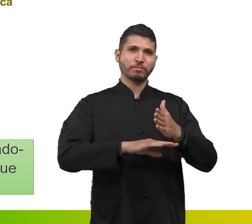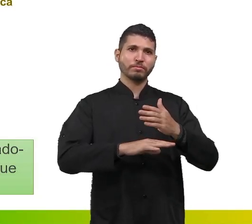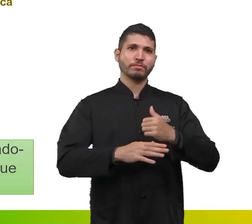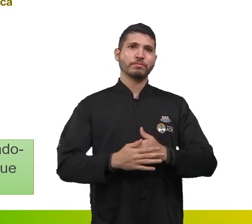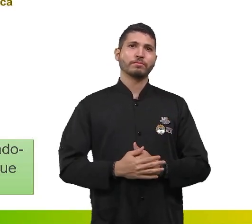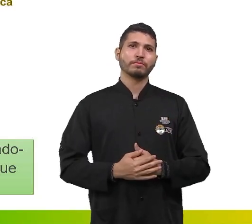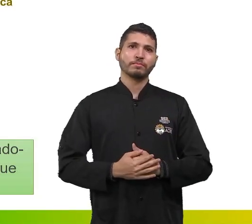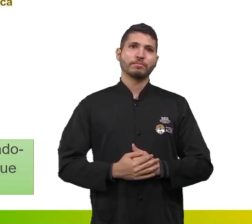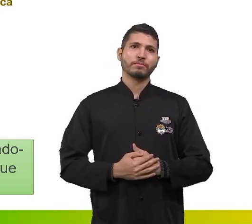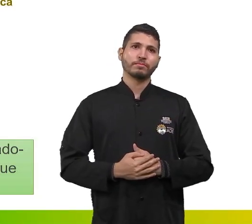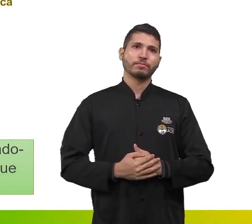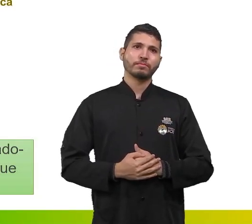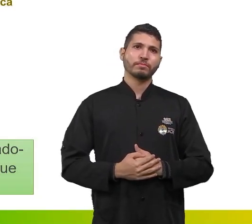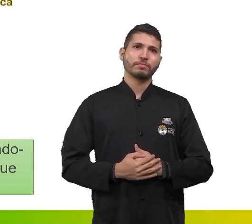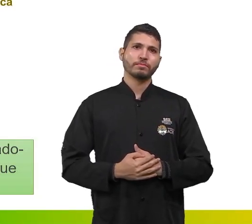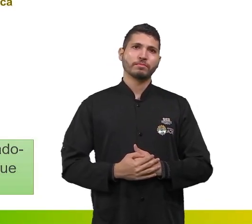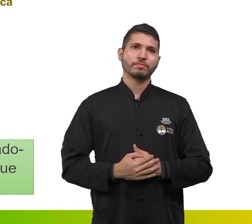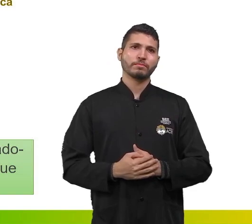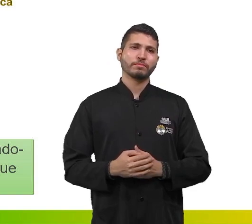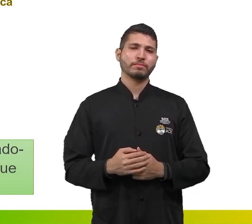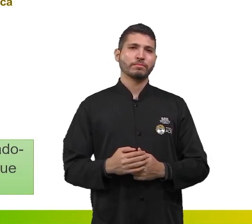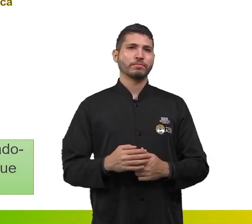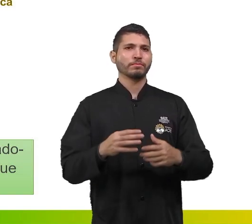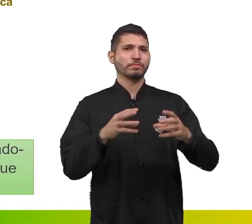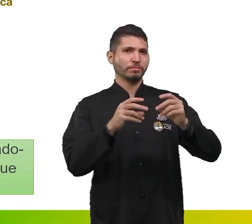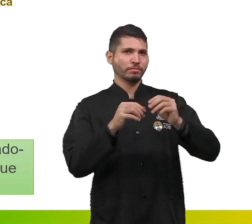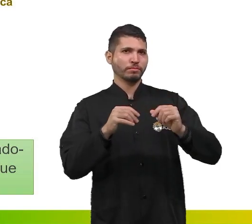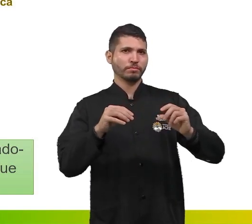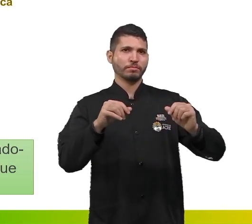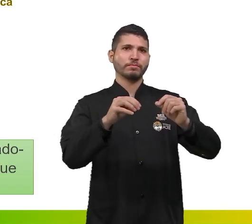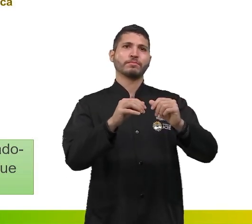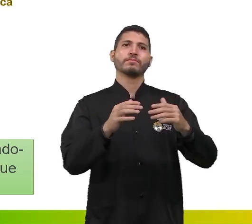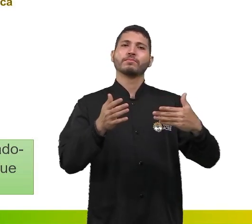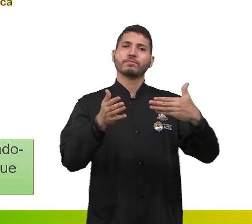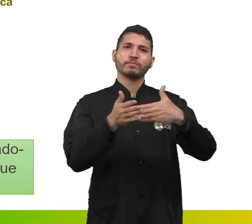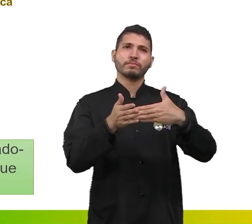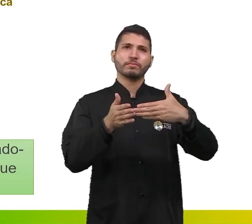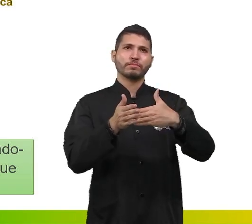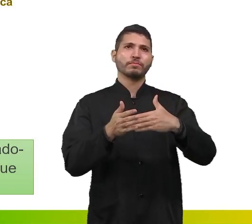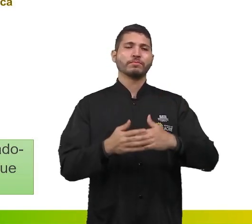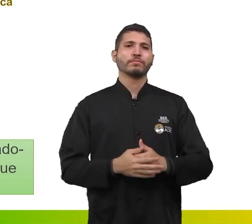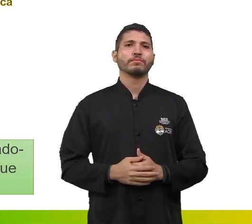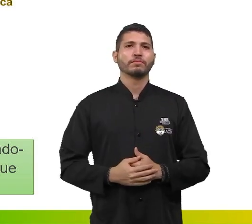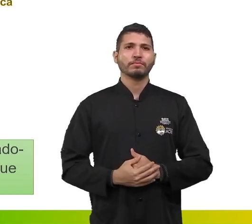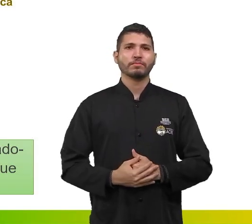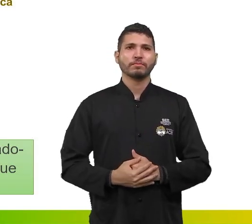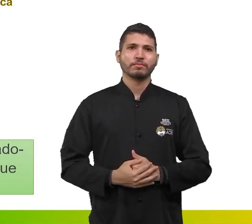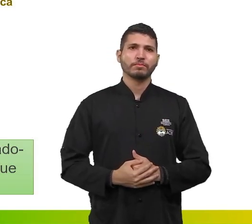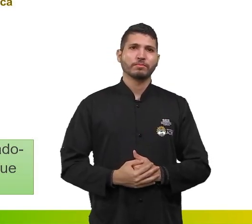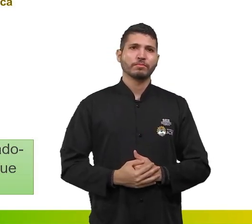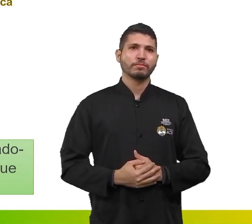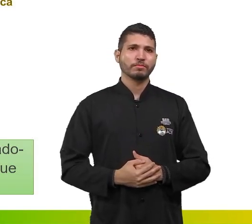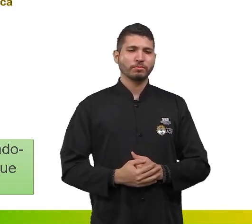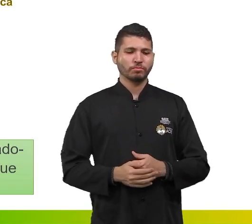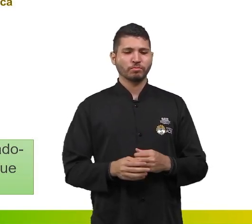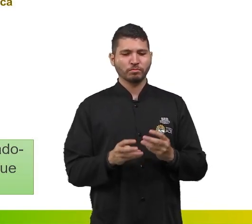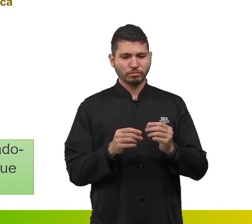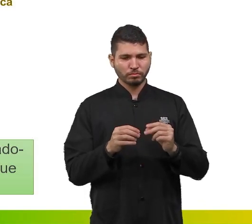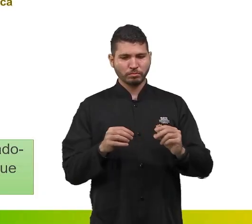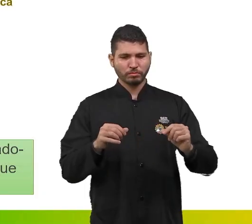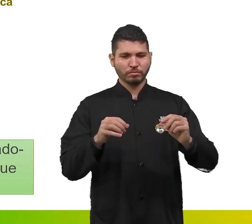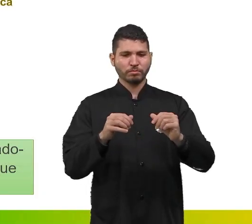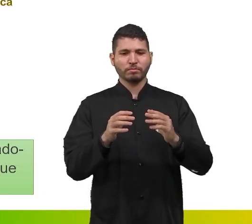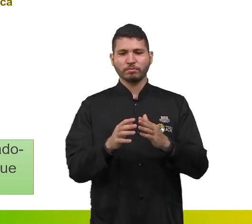o território delimitado. Então é um território com fronteiras, delimitado, ninguém